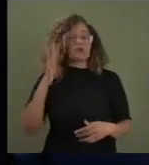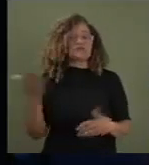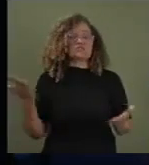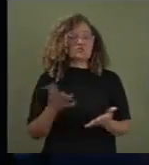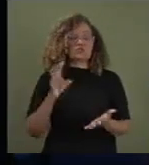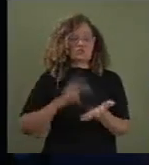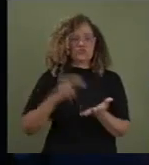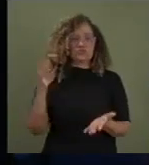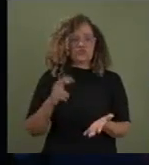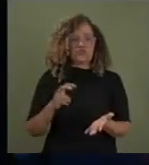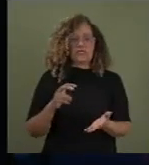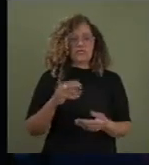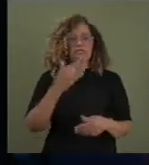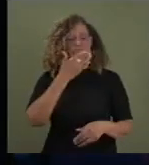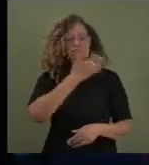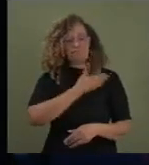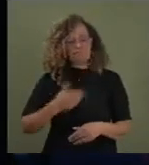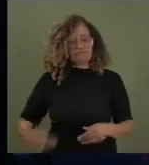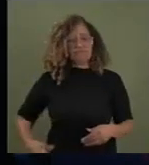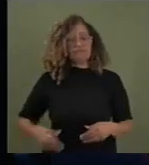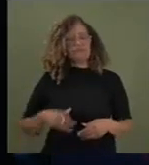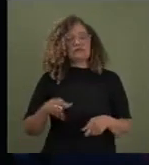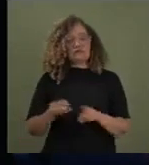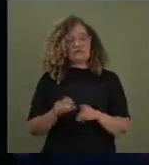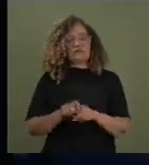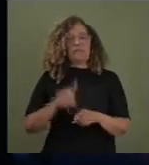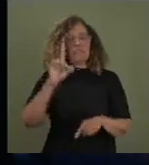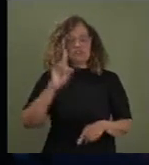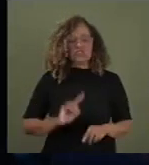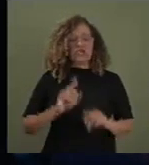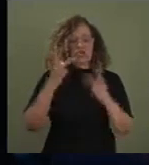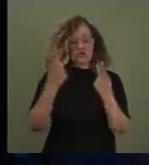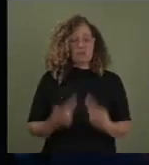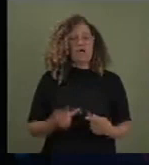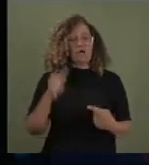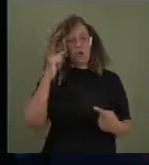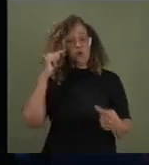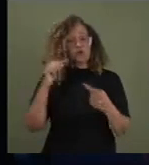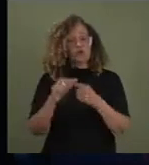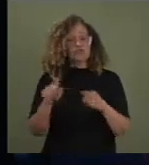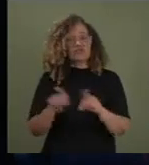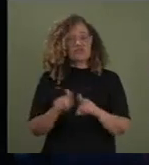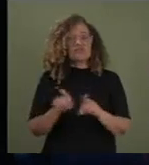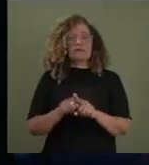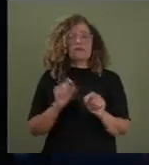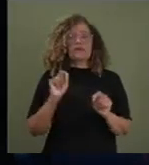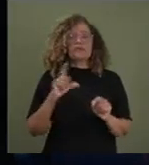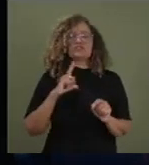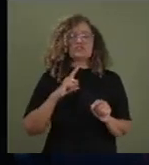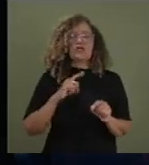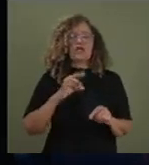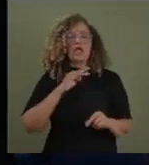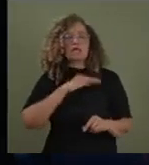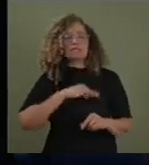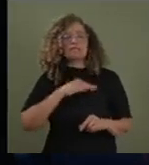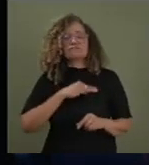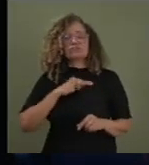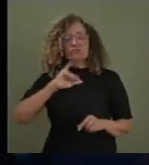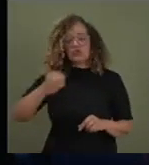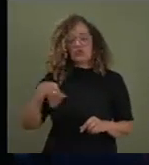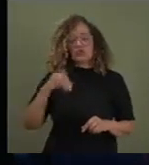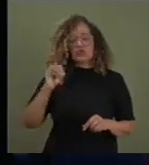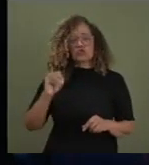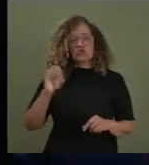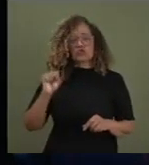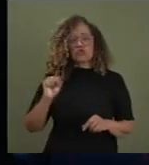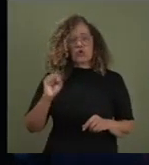foi uma audiência pública na comissão de direitos humanos com esse objetivo dedicado ao lançamento de Missão Josué de Castro